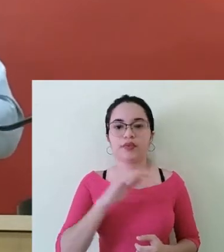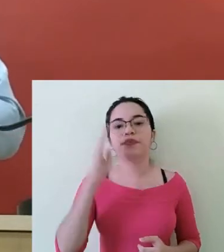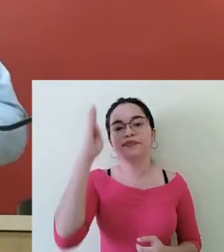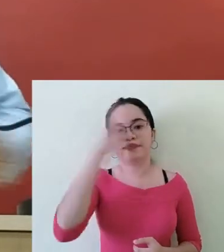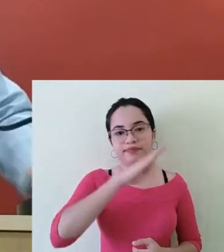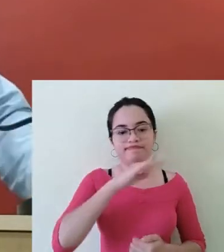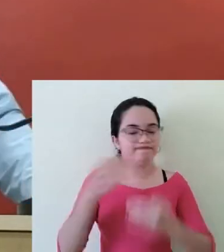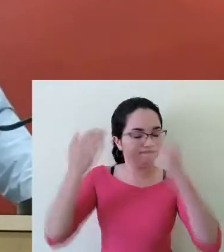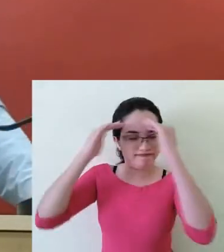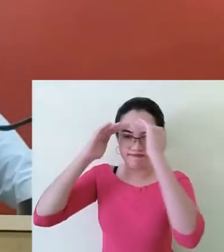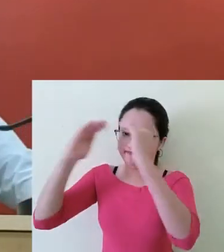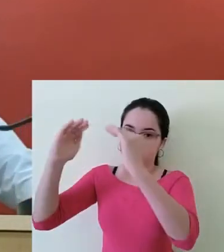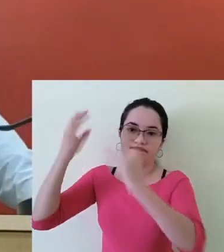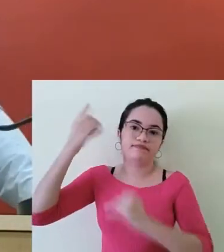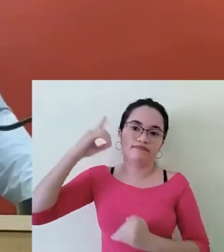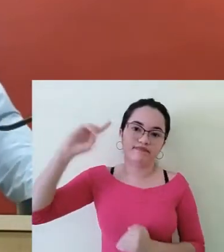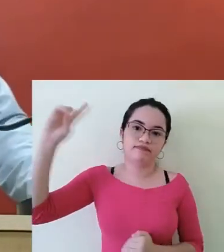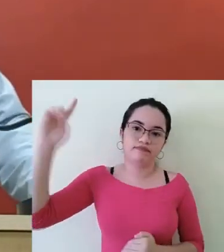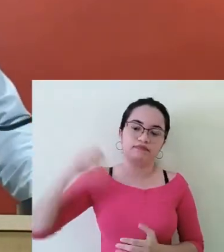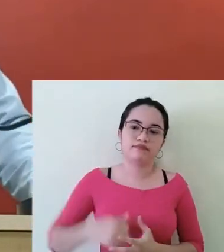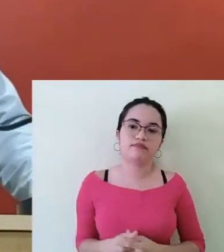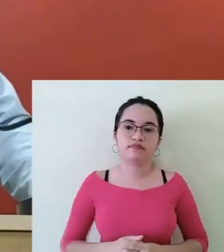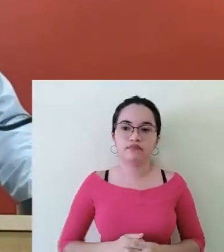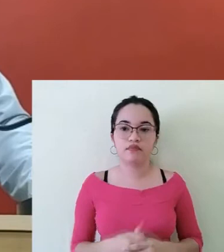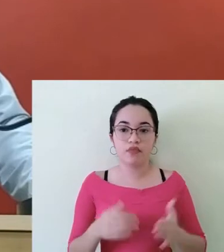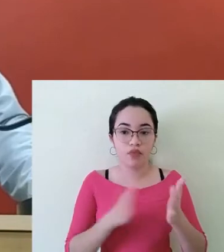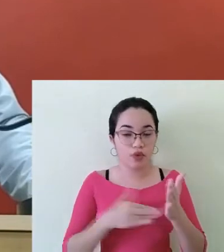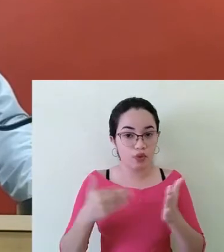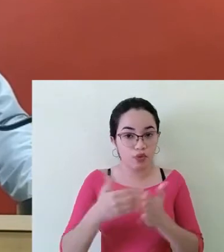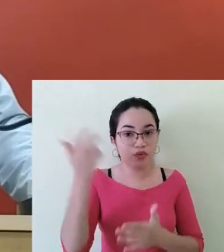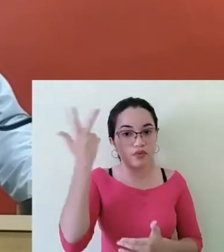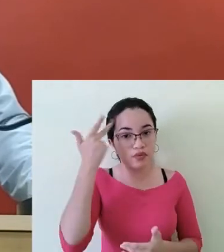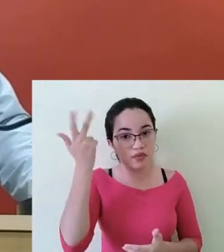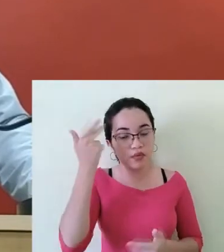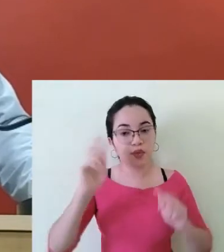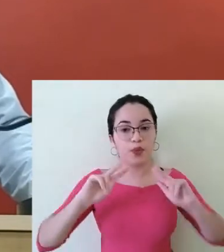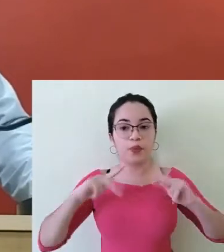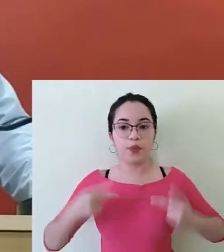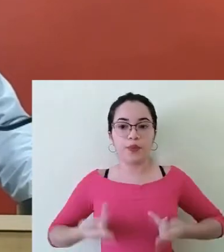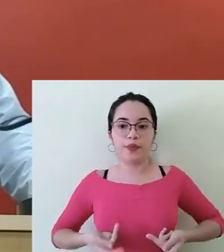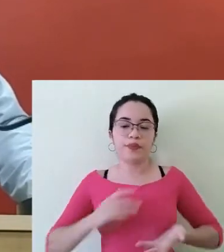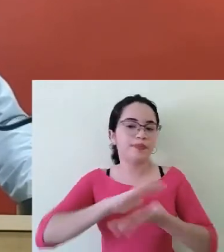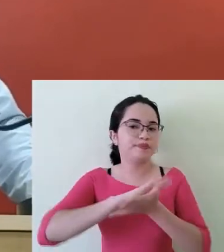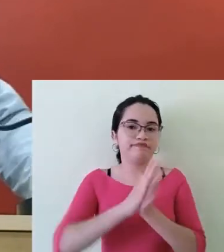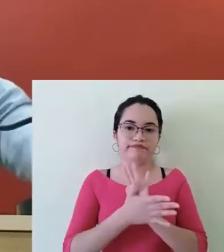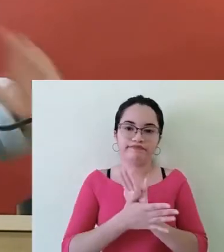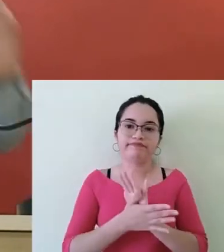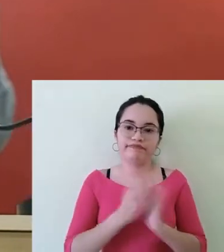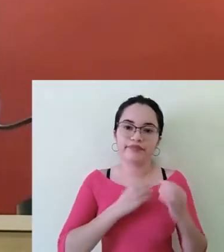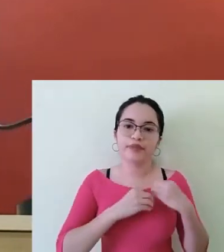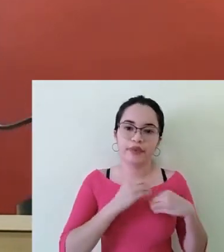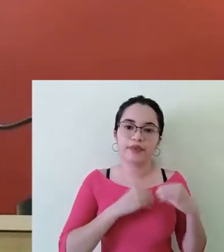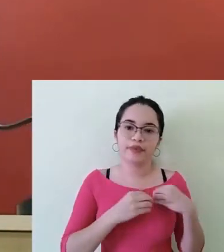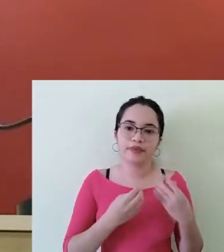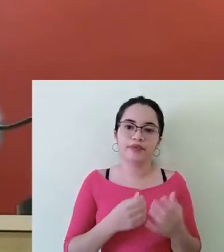a desobediência a Deus. Toda a natureza humana foi corrompida, e